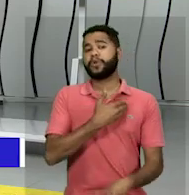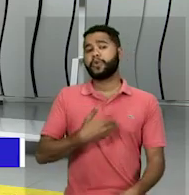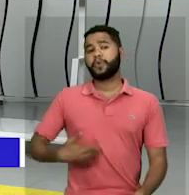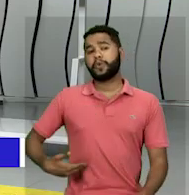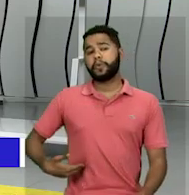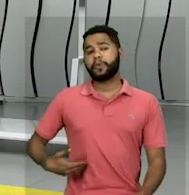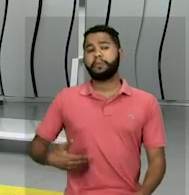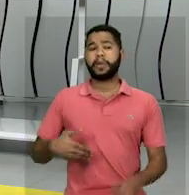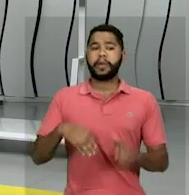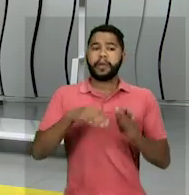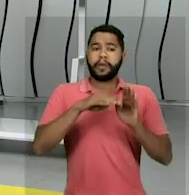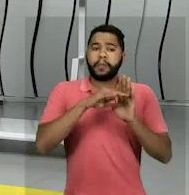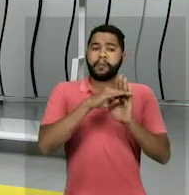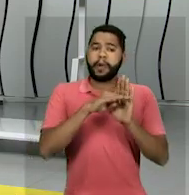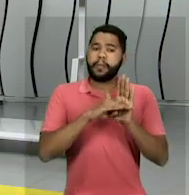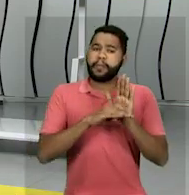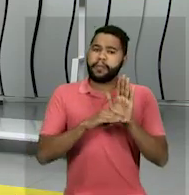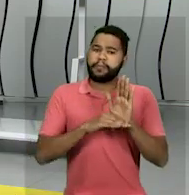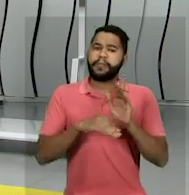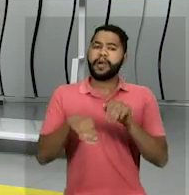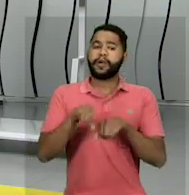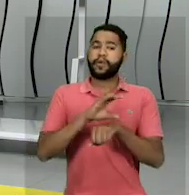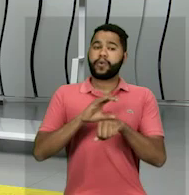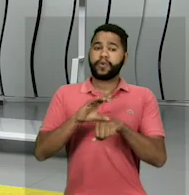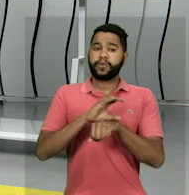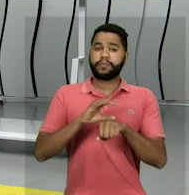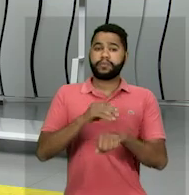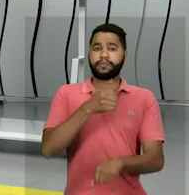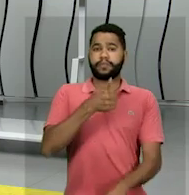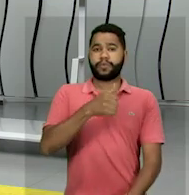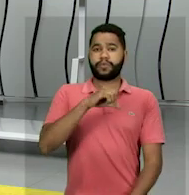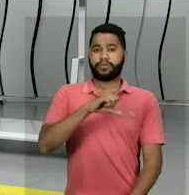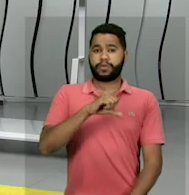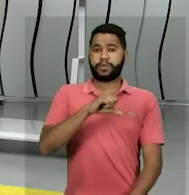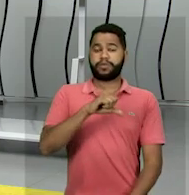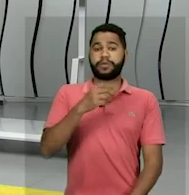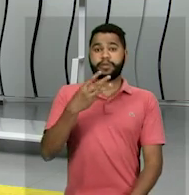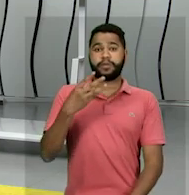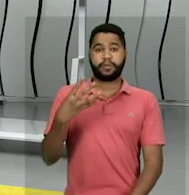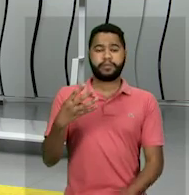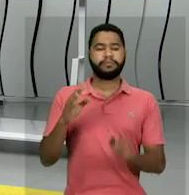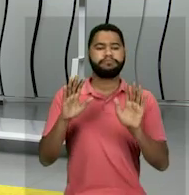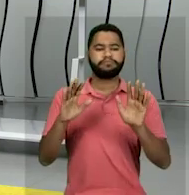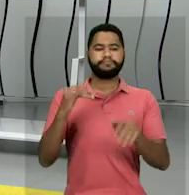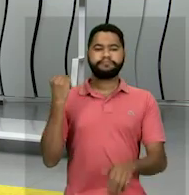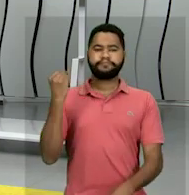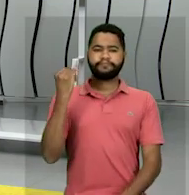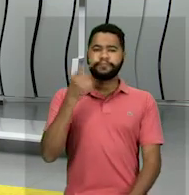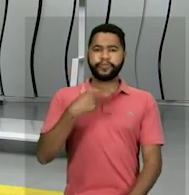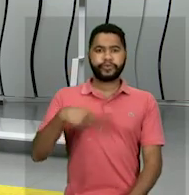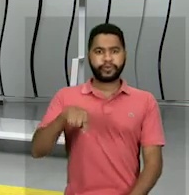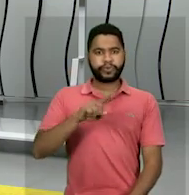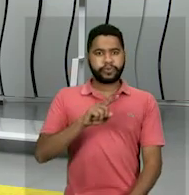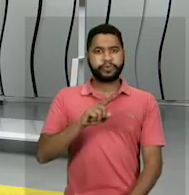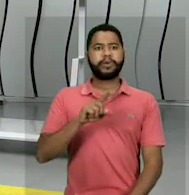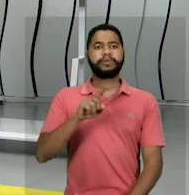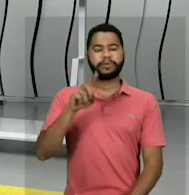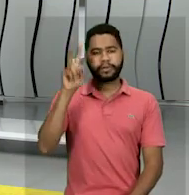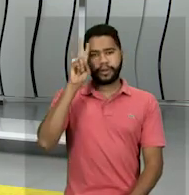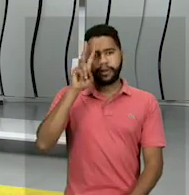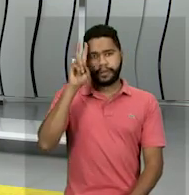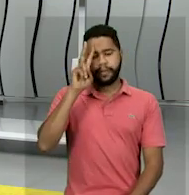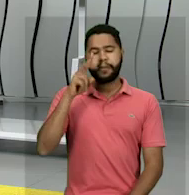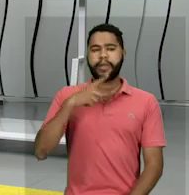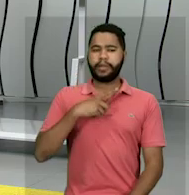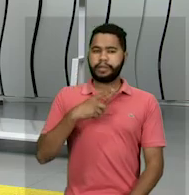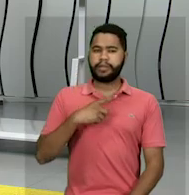com as diretrizes de uma Constituição, a Constituição de 1934. Mas é importante a gente ainda reforçar que, apesar de ele